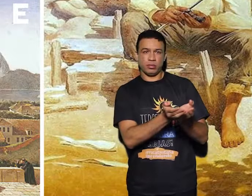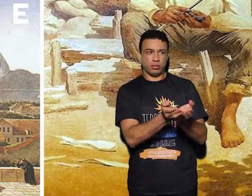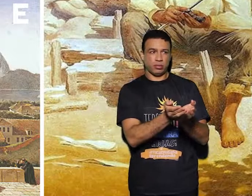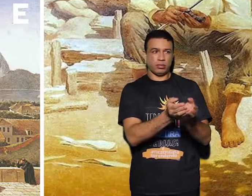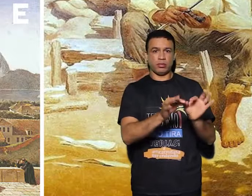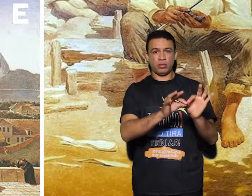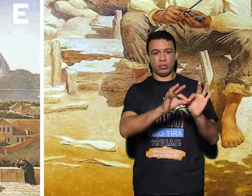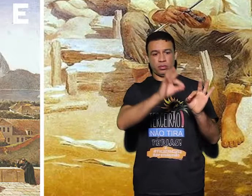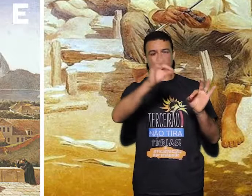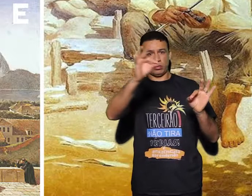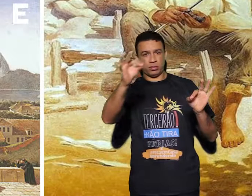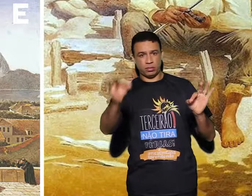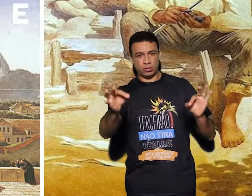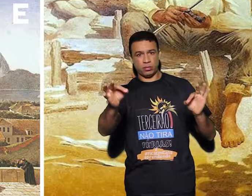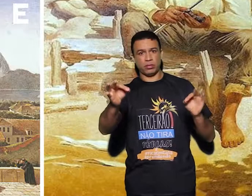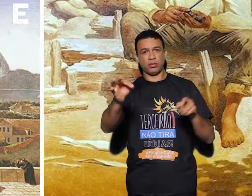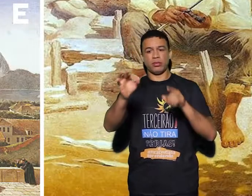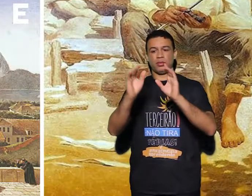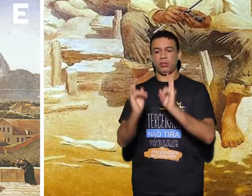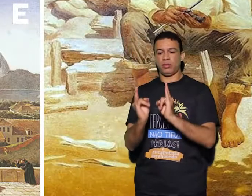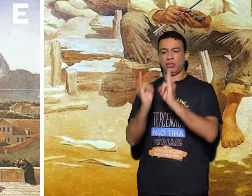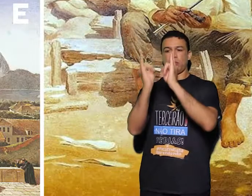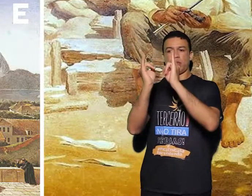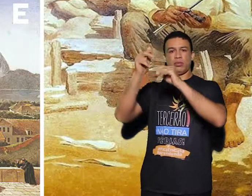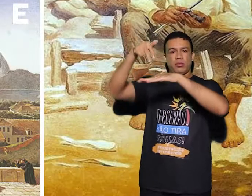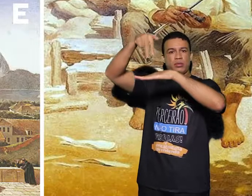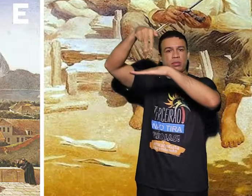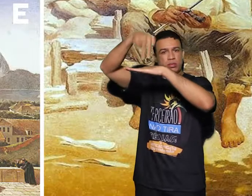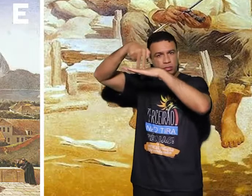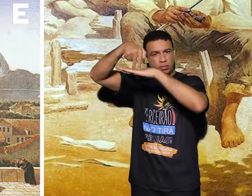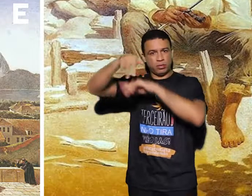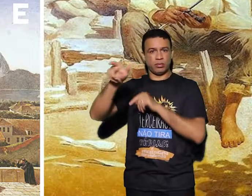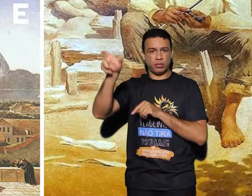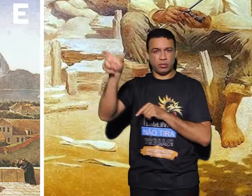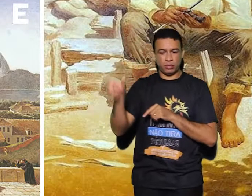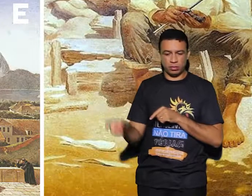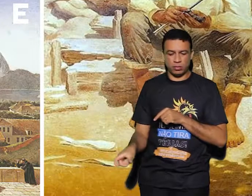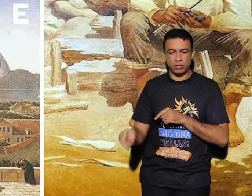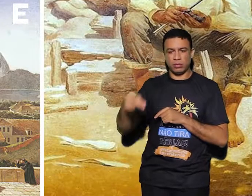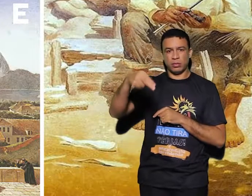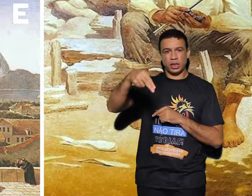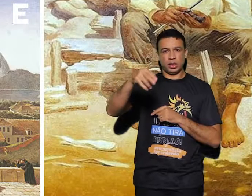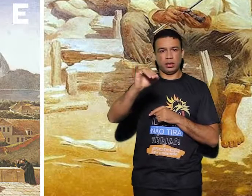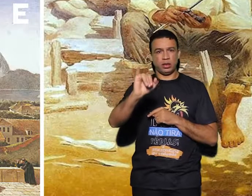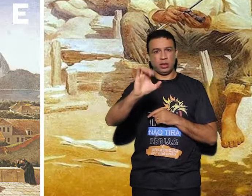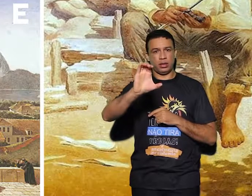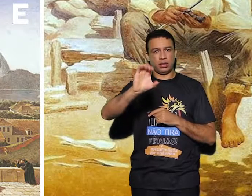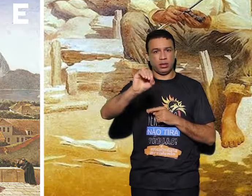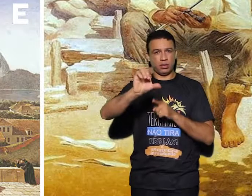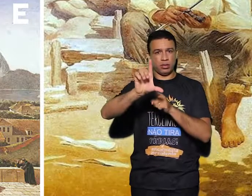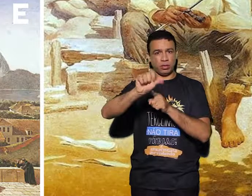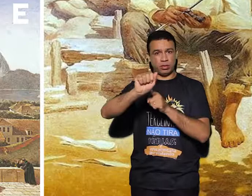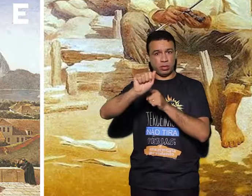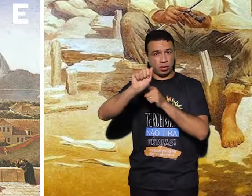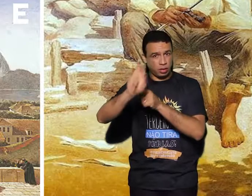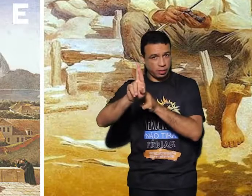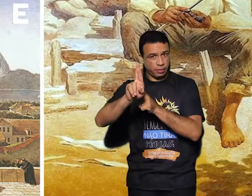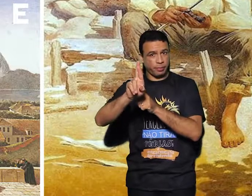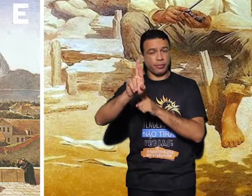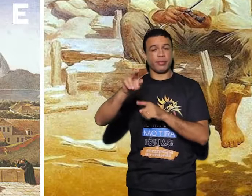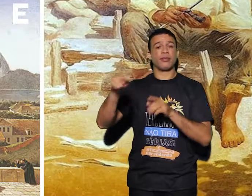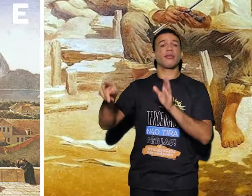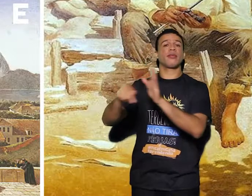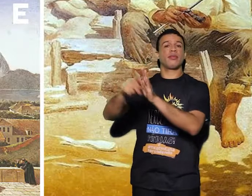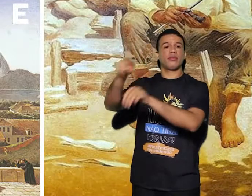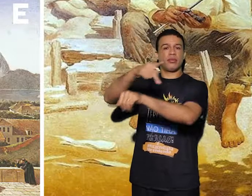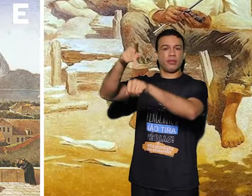Santo Antônio, de um pintor chamado Nicolas Tournai, ou um dos primeiros pintores da Academia da Missão Artística Francesa,